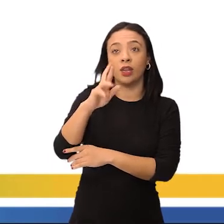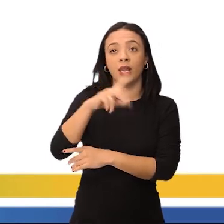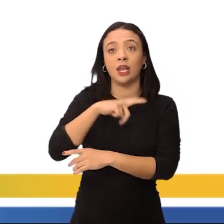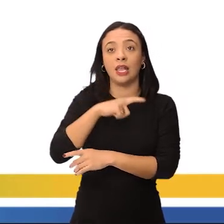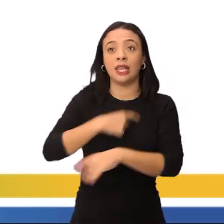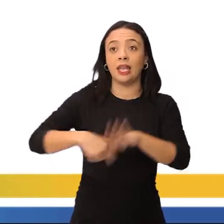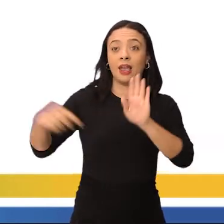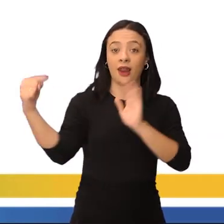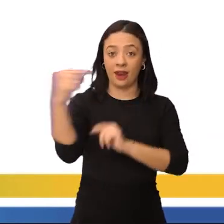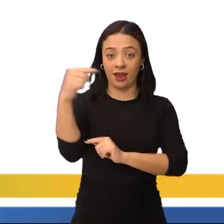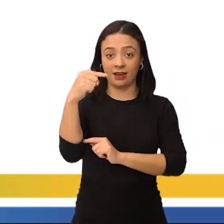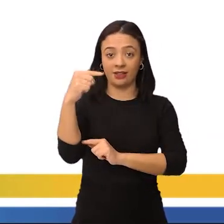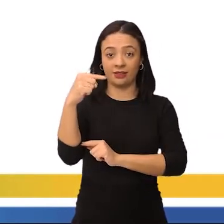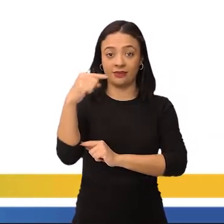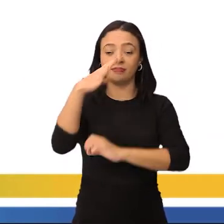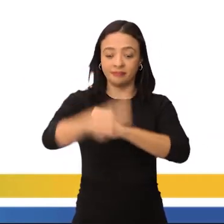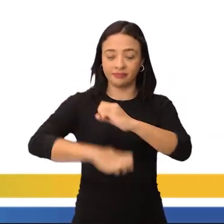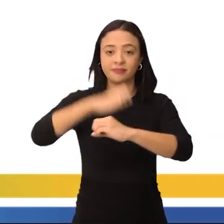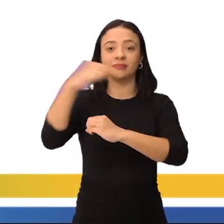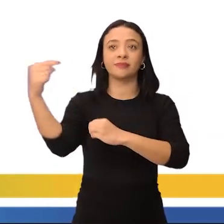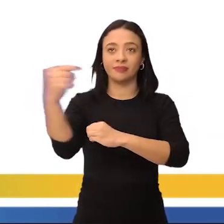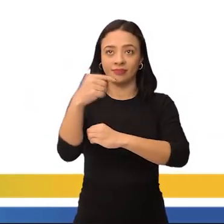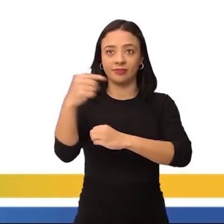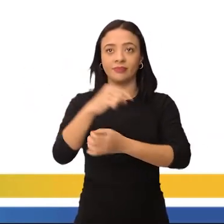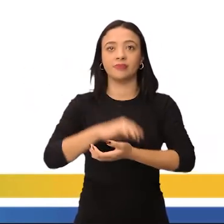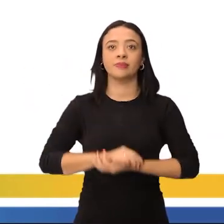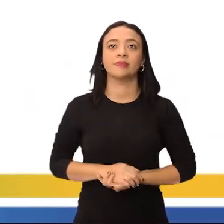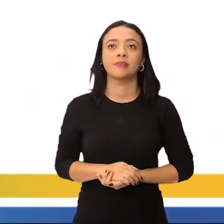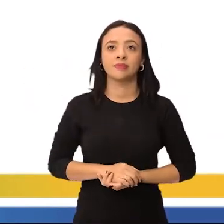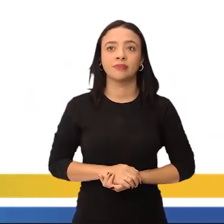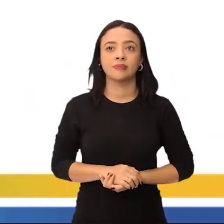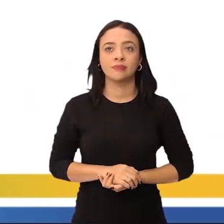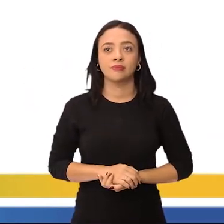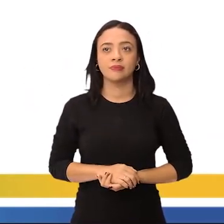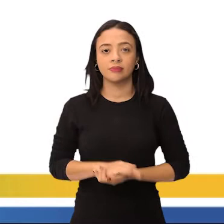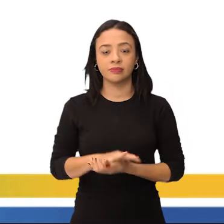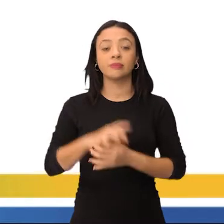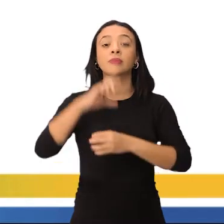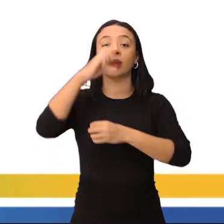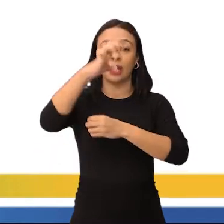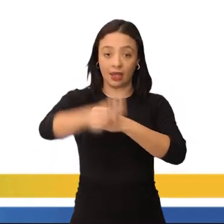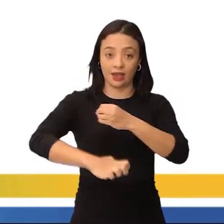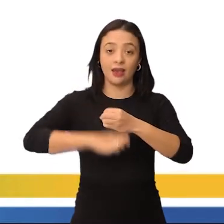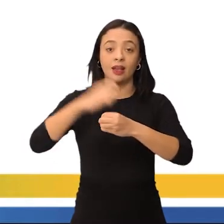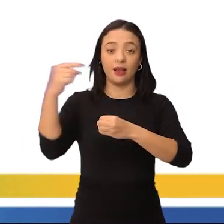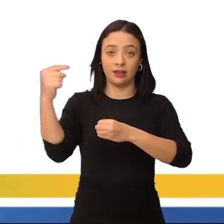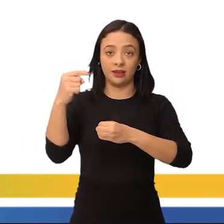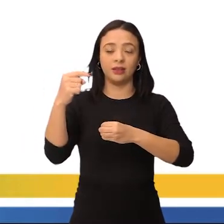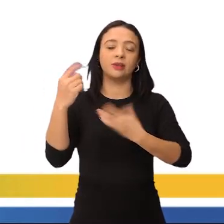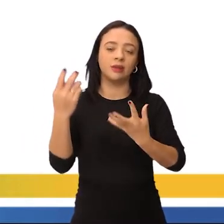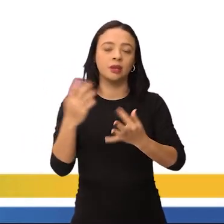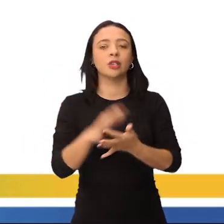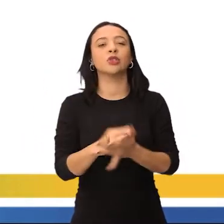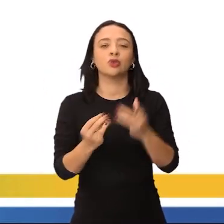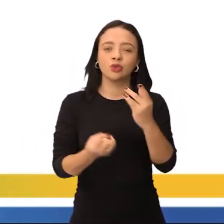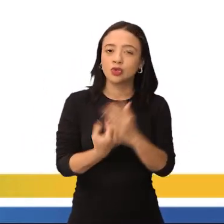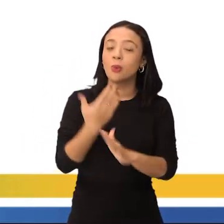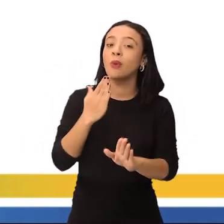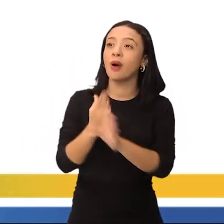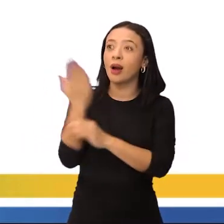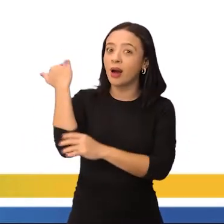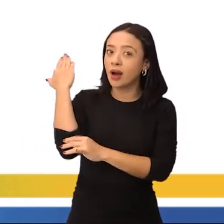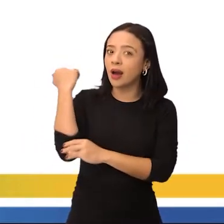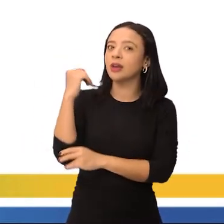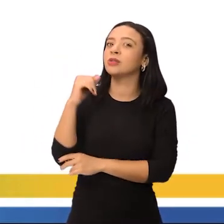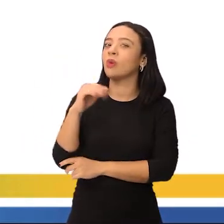pelo sinal de menos e ela será nomeada com elétron que veio lá do eléctrico que